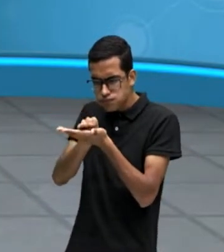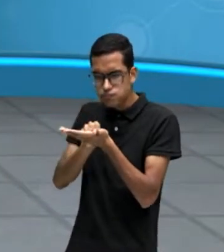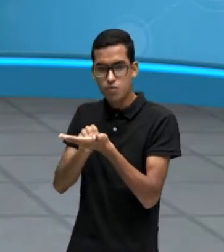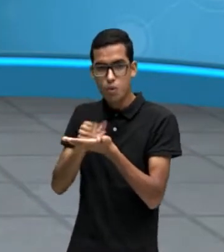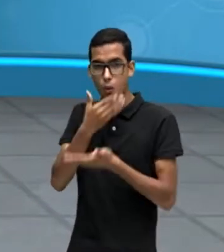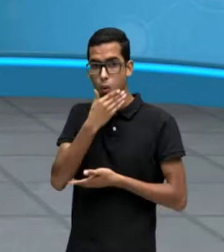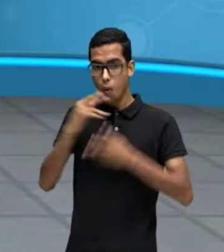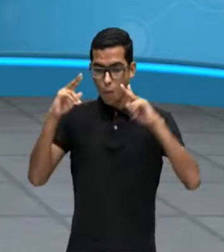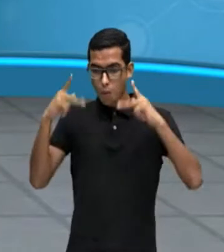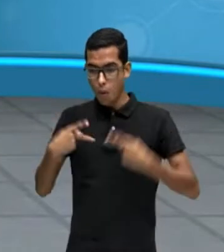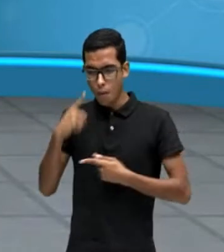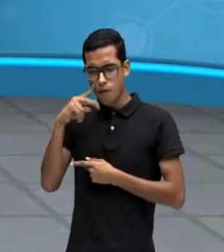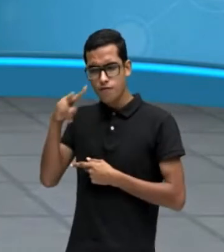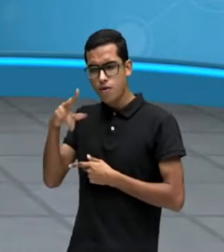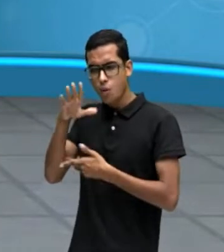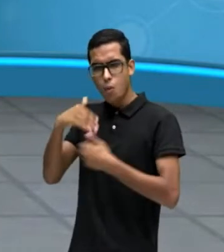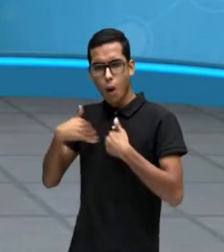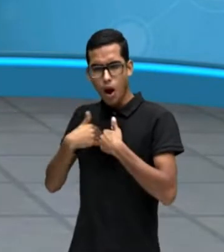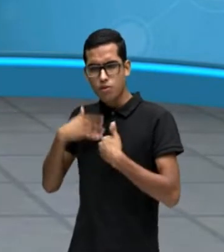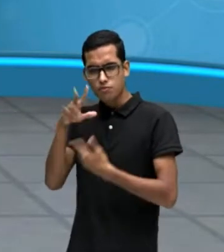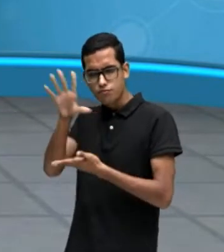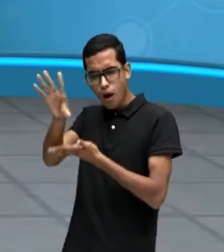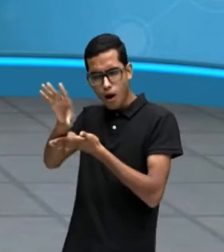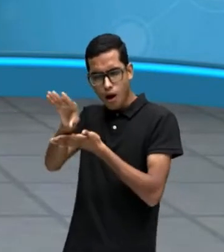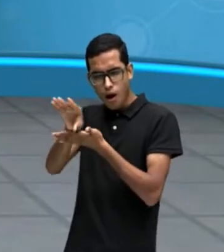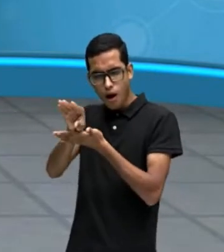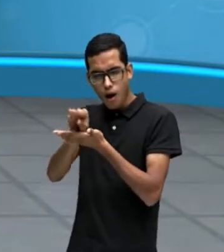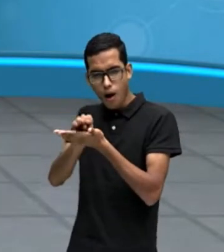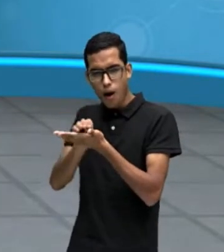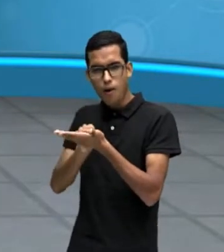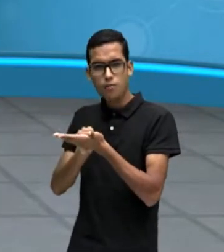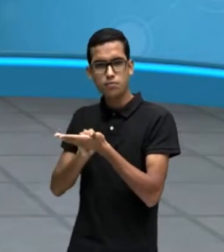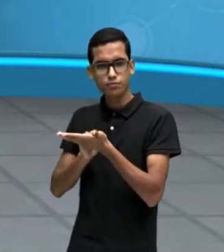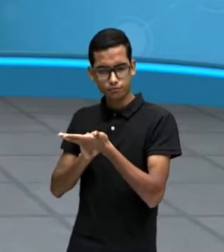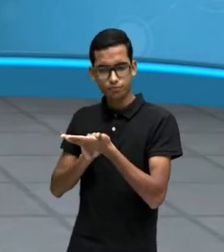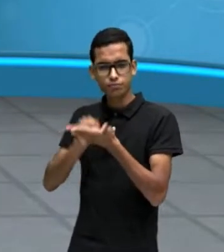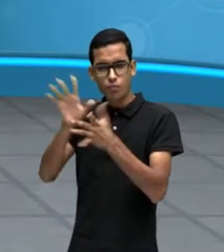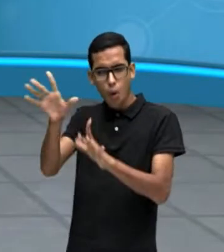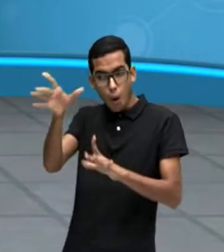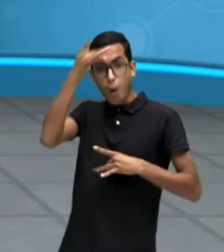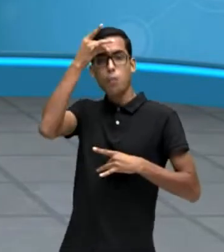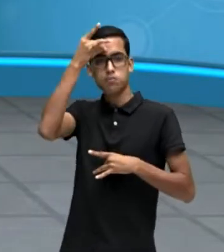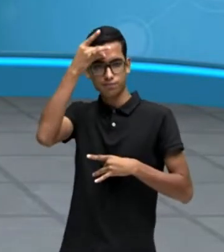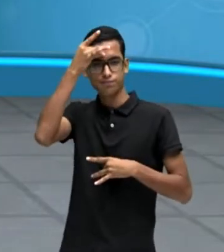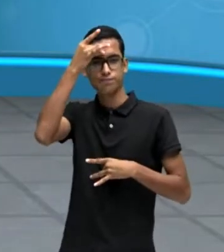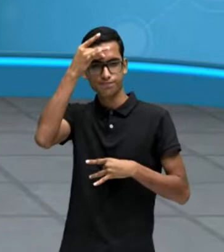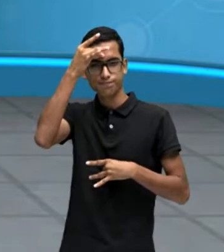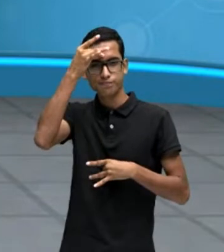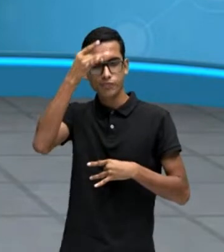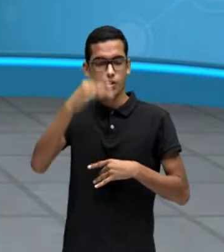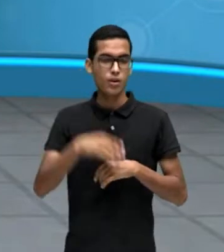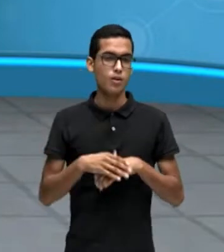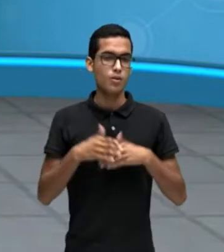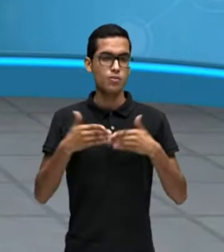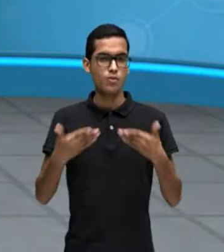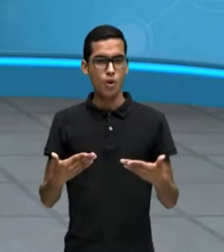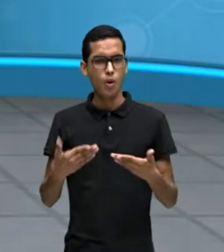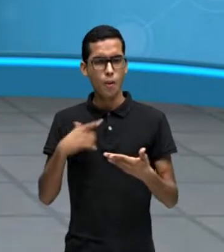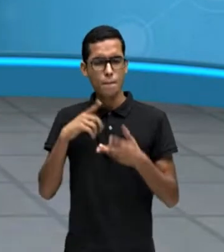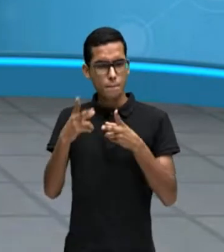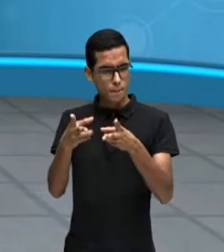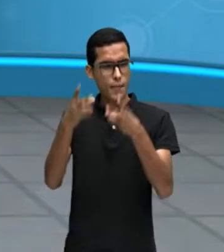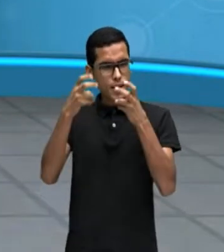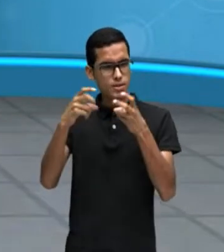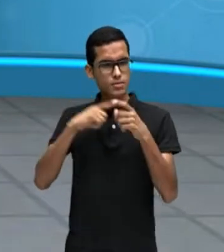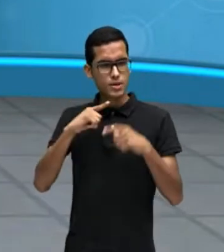desses animais na caça. Então, o que ele fazia? Ele imitava esses animais. Então, olha só a ação cênica aparecendo,